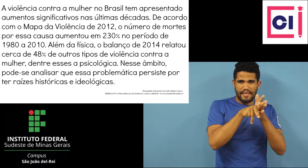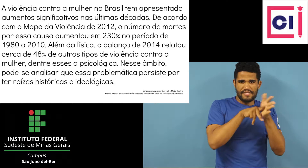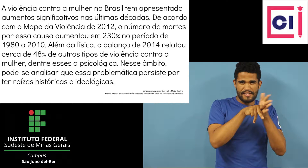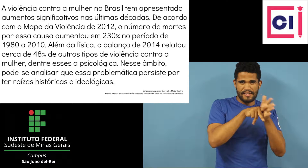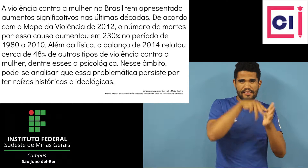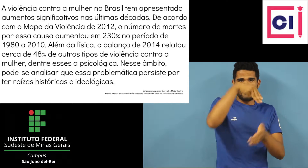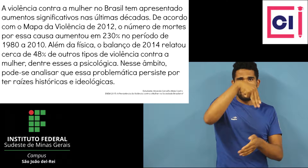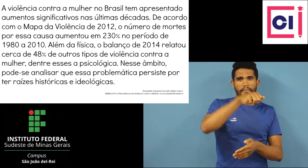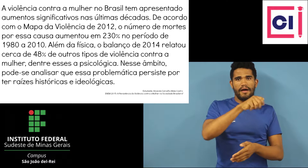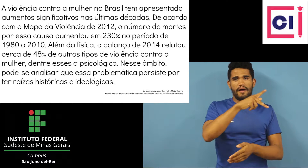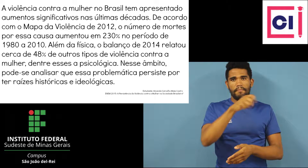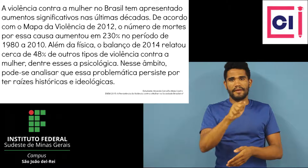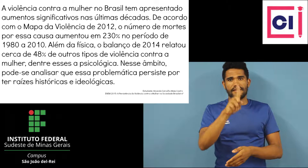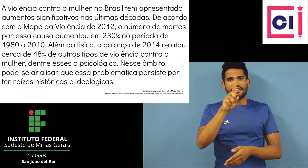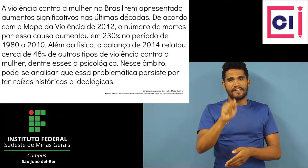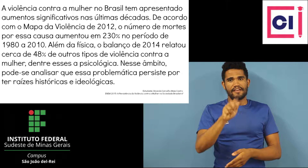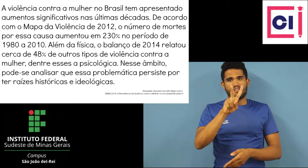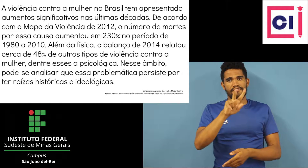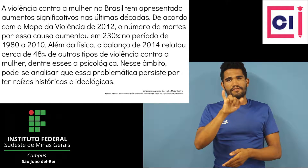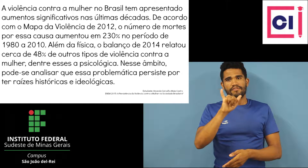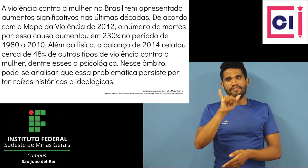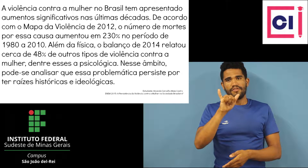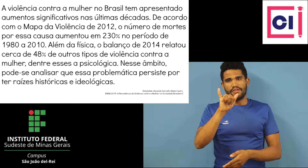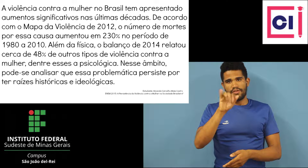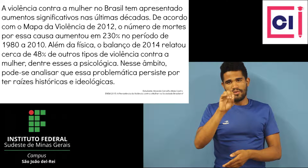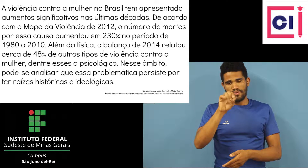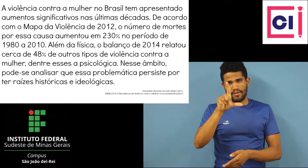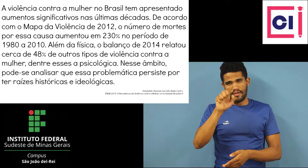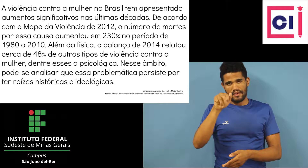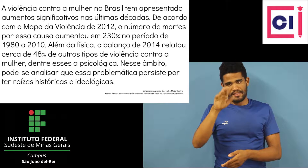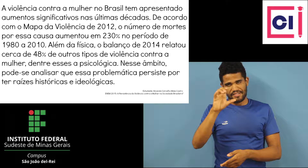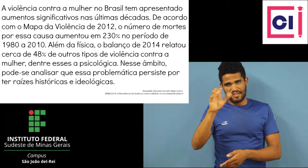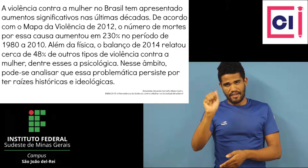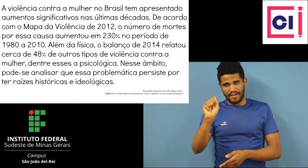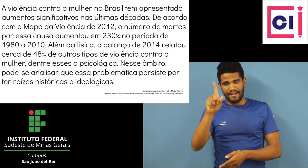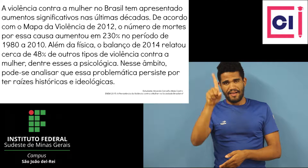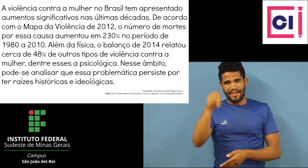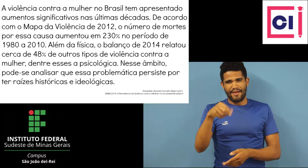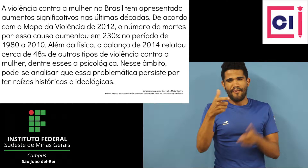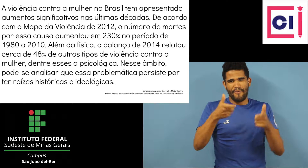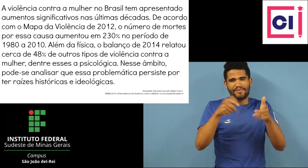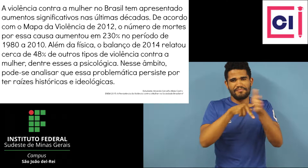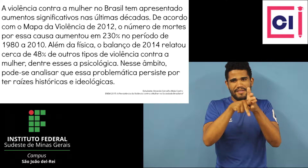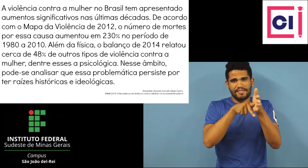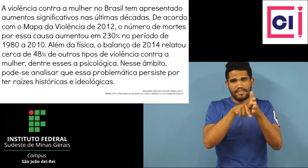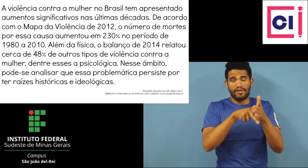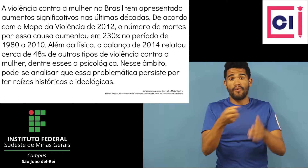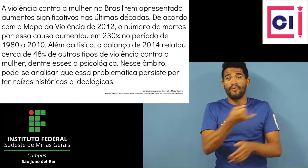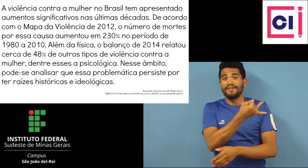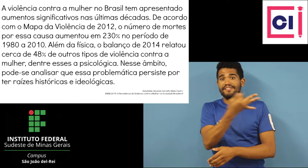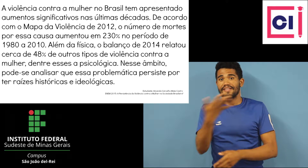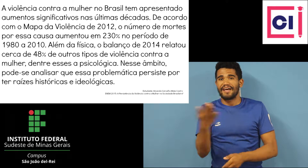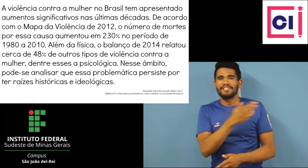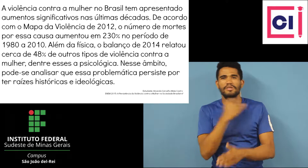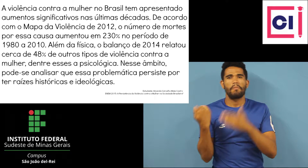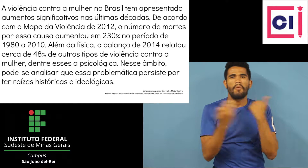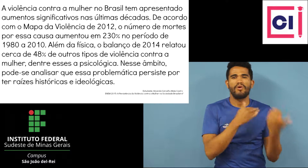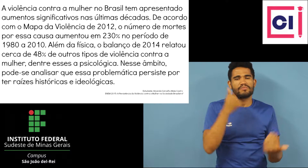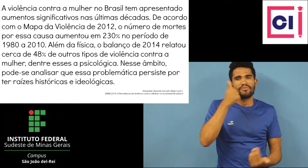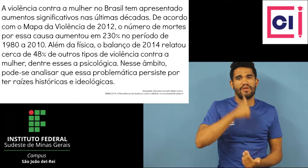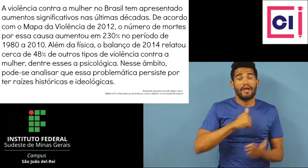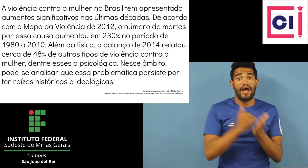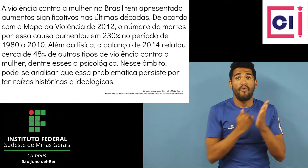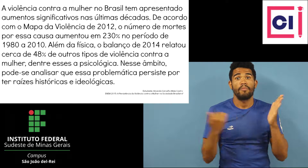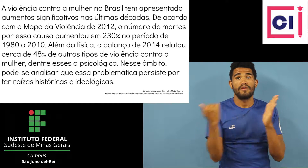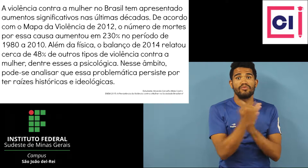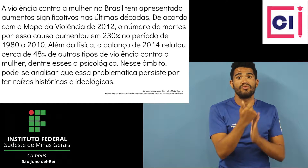acordo com o mapa da violência de 2012, e aqui ela apresenta a fonte da informação dela, o número de mortes por essa